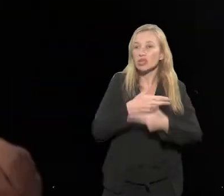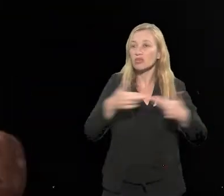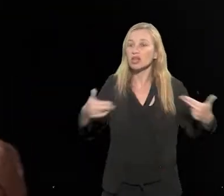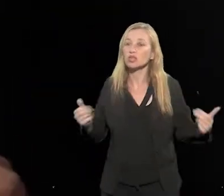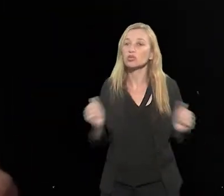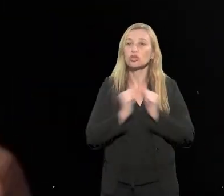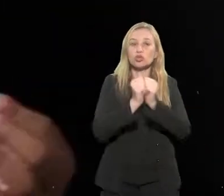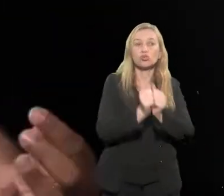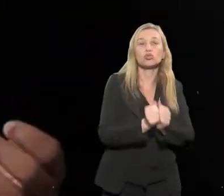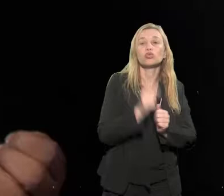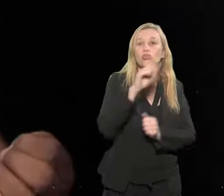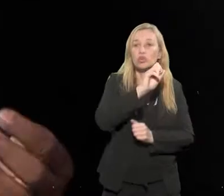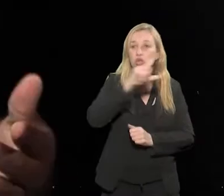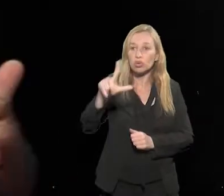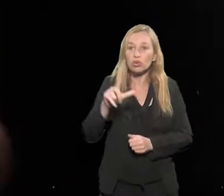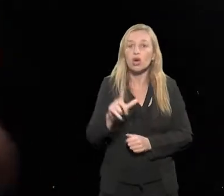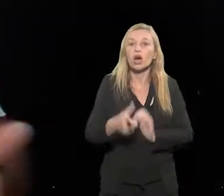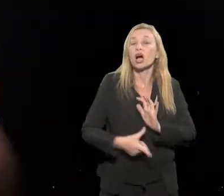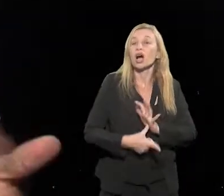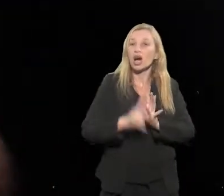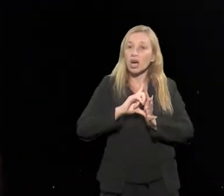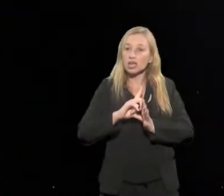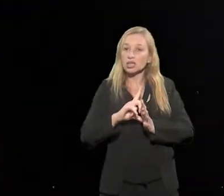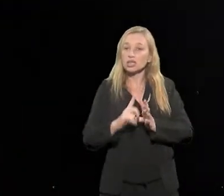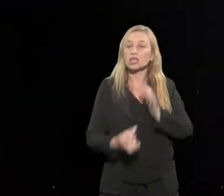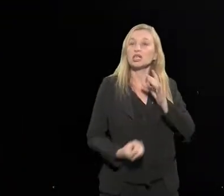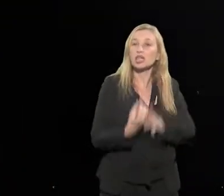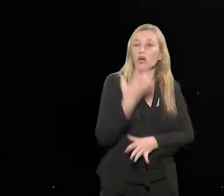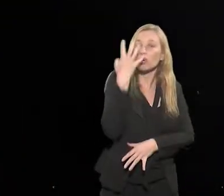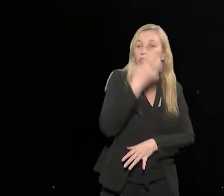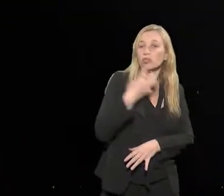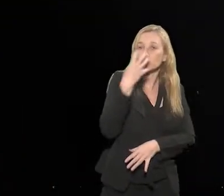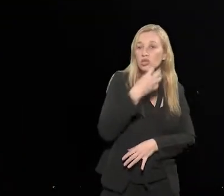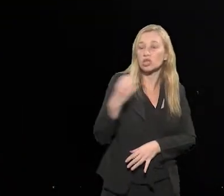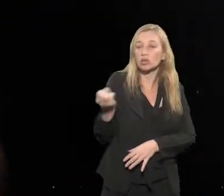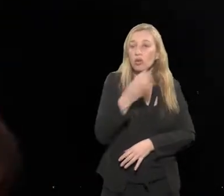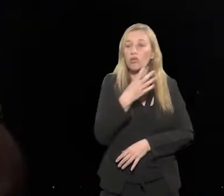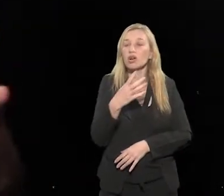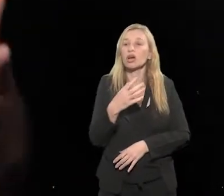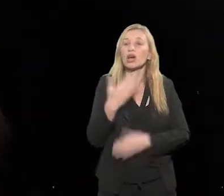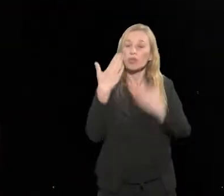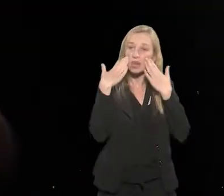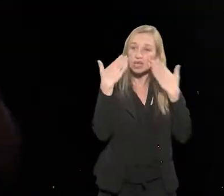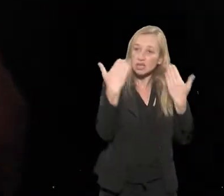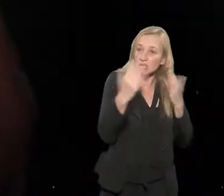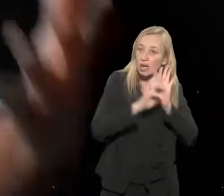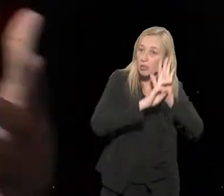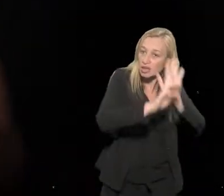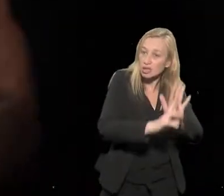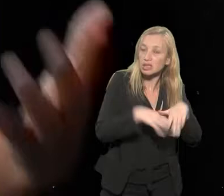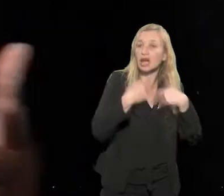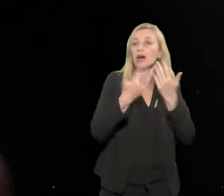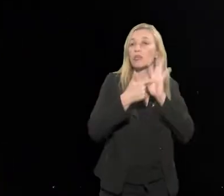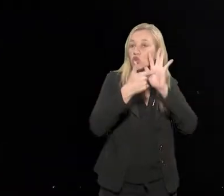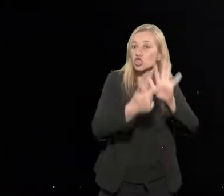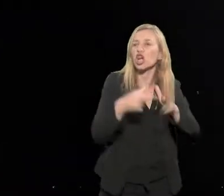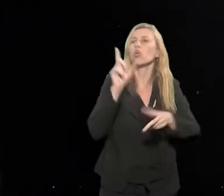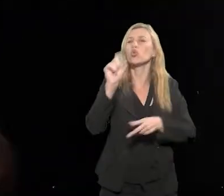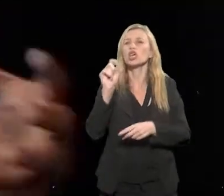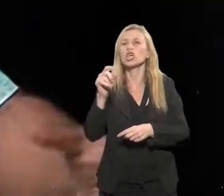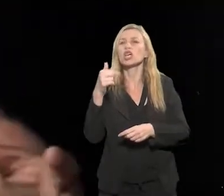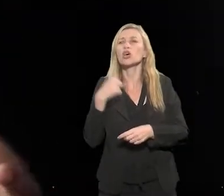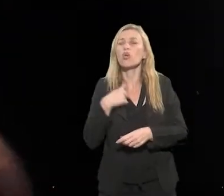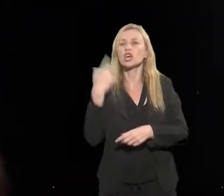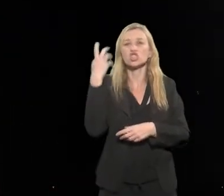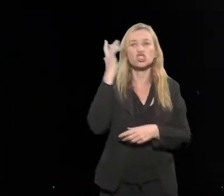muita coisa com o Bill, assim, dele, antes de lançar uma música nova, me apresentar, me mostrar, perguntar o que eu